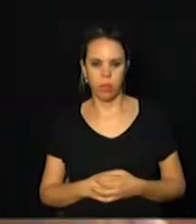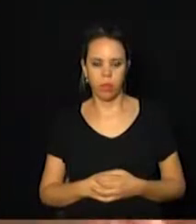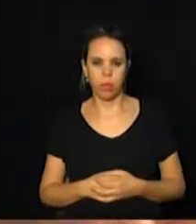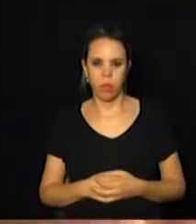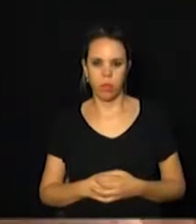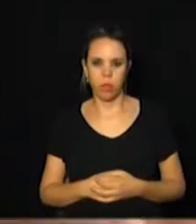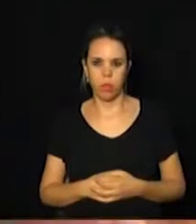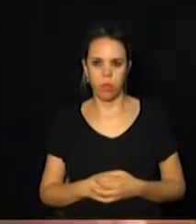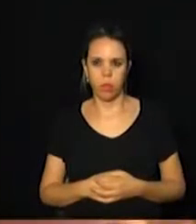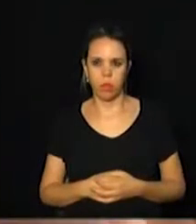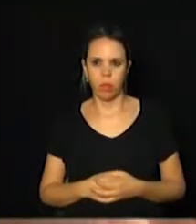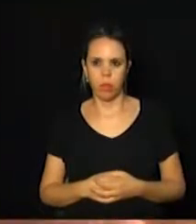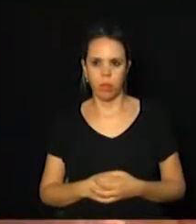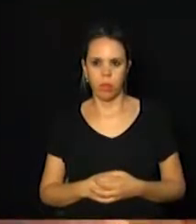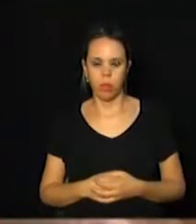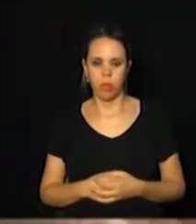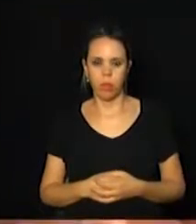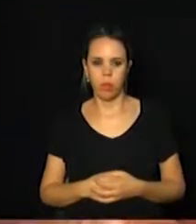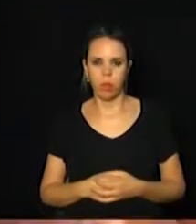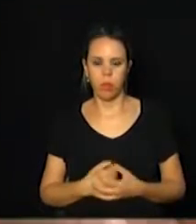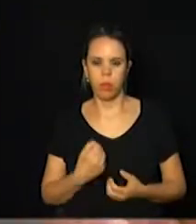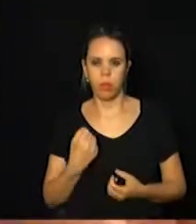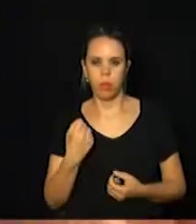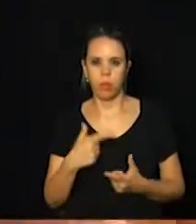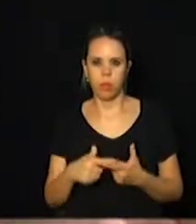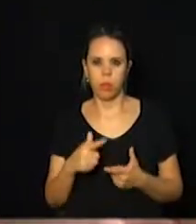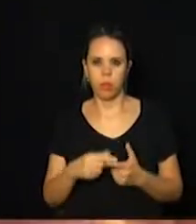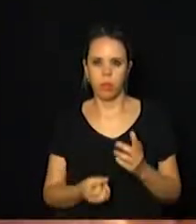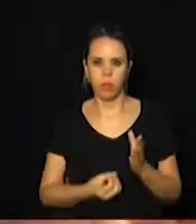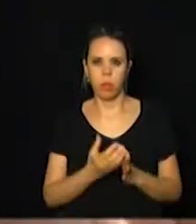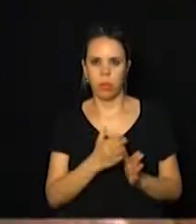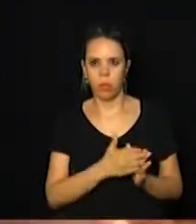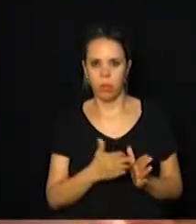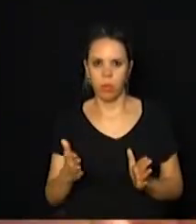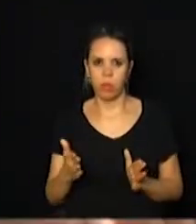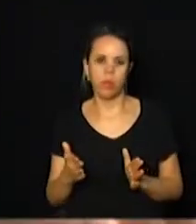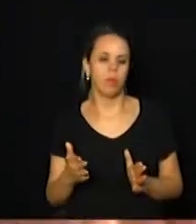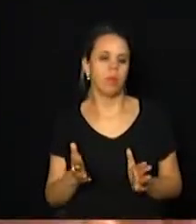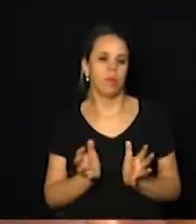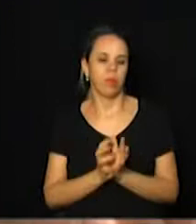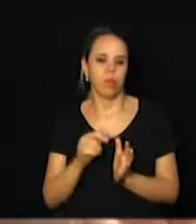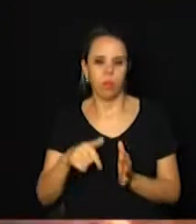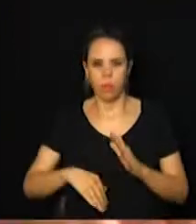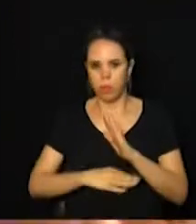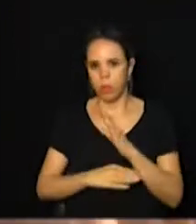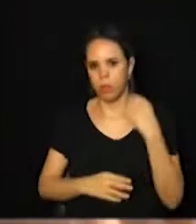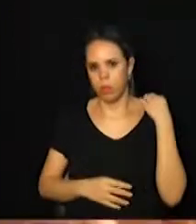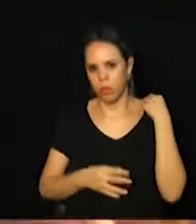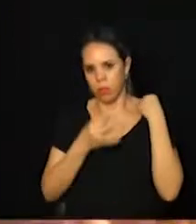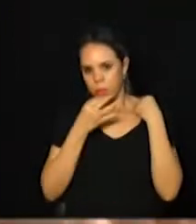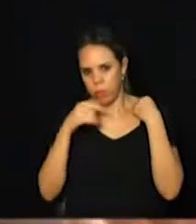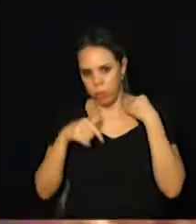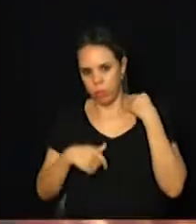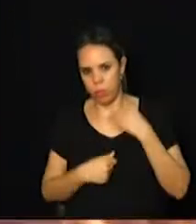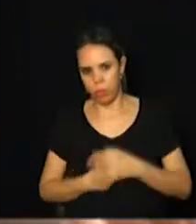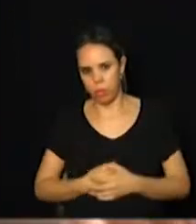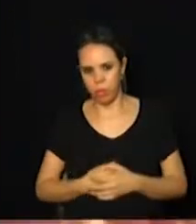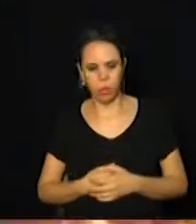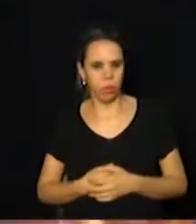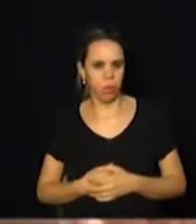alguns a correr a concorrência que acontecia e algumas vezes esta casa do leite se manifestou